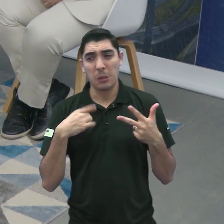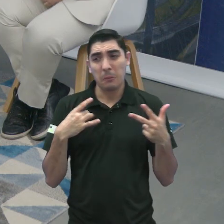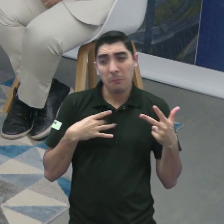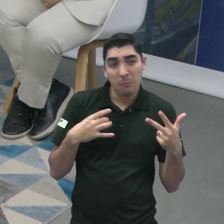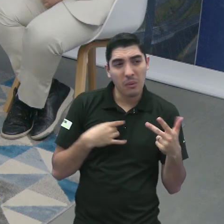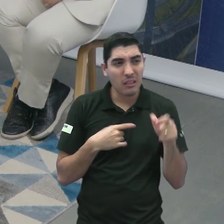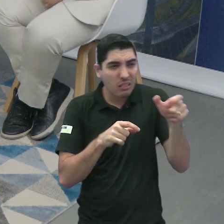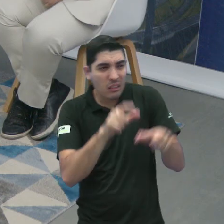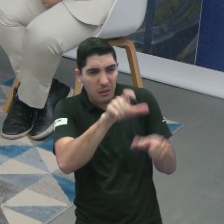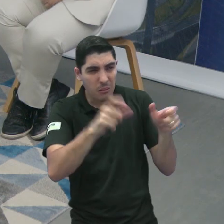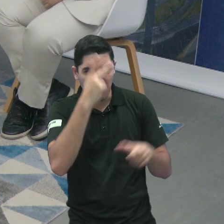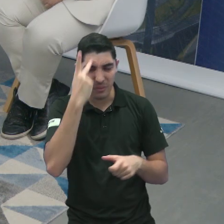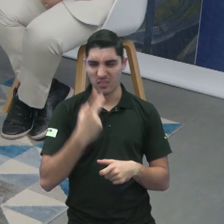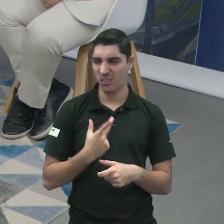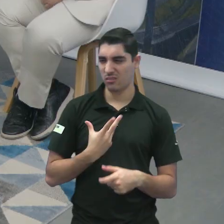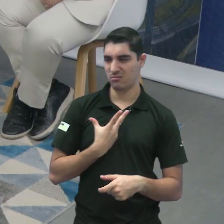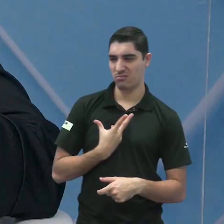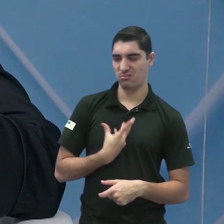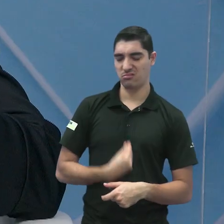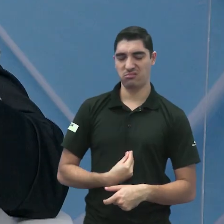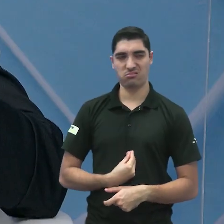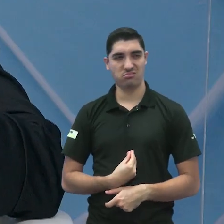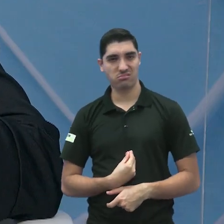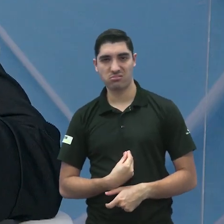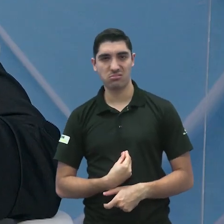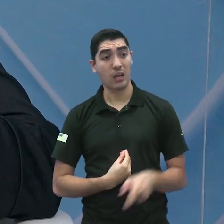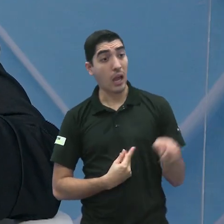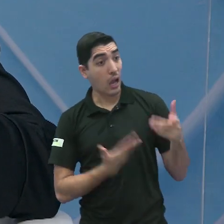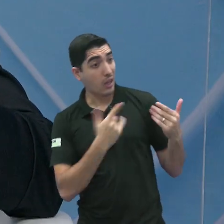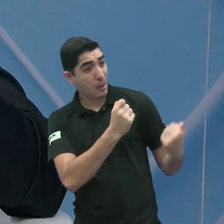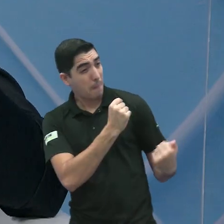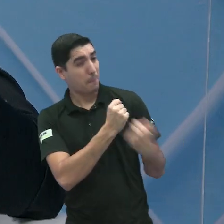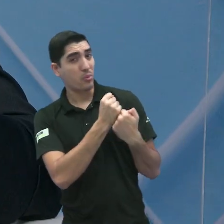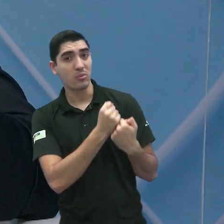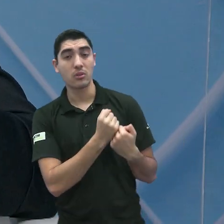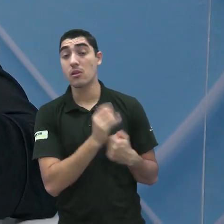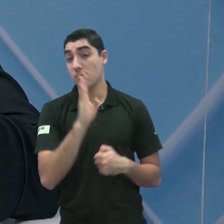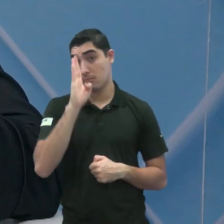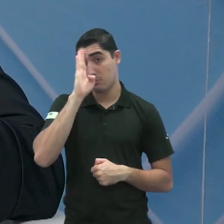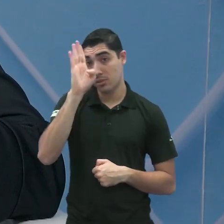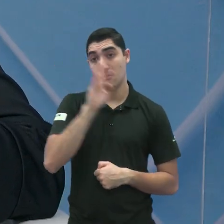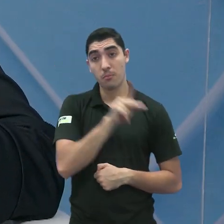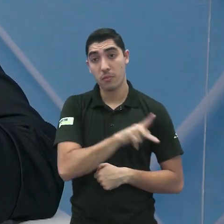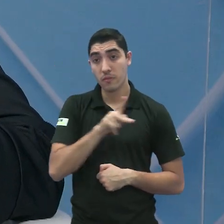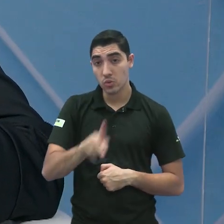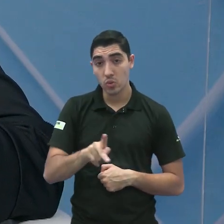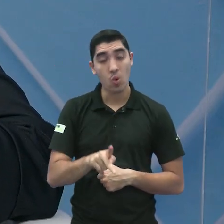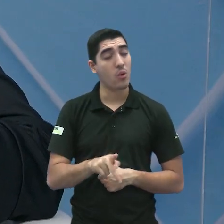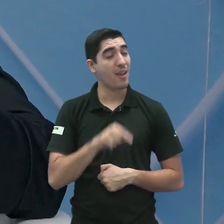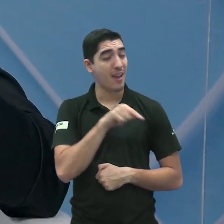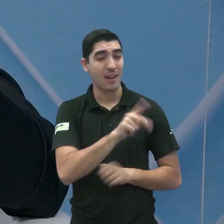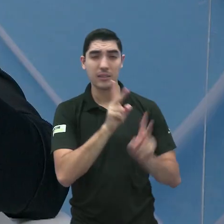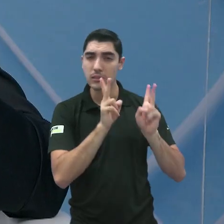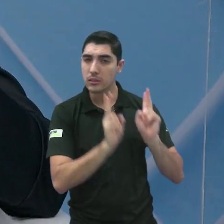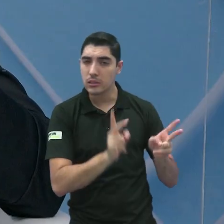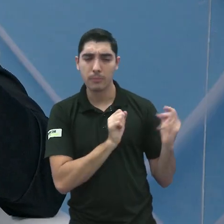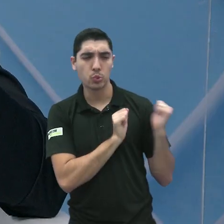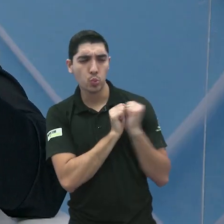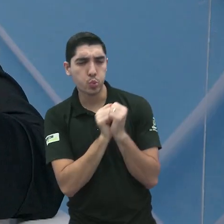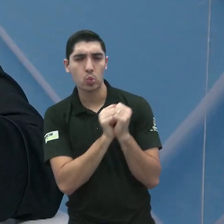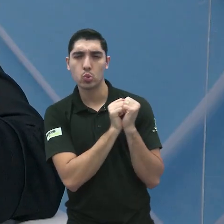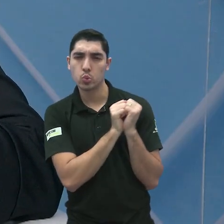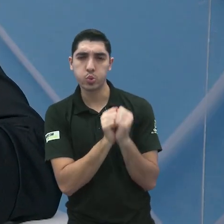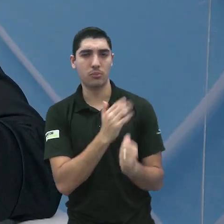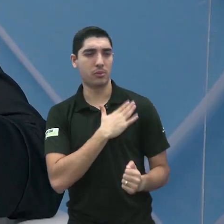decepcionar as pessoas que estavam ali me apoiando, principalmente minha orientadora, que sempre foi muito, muito presente, sempre